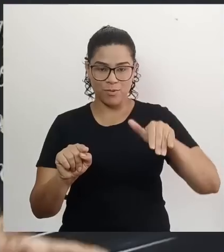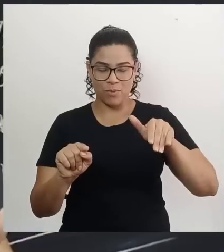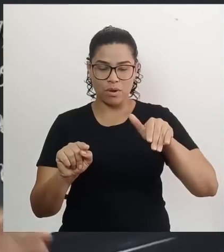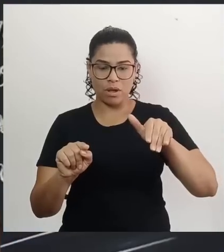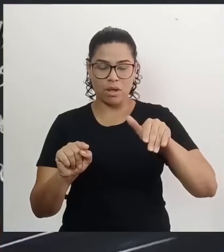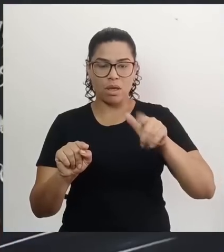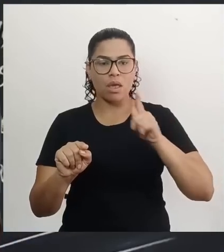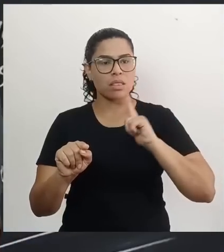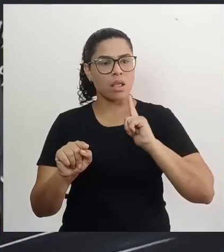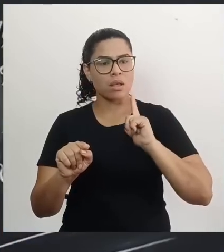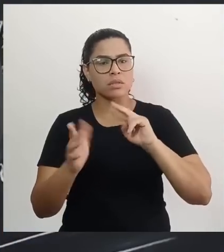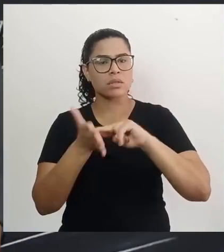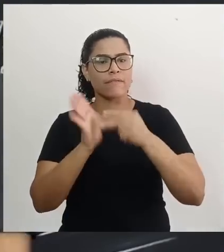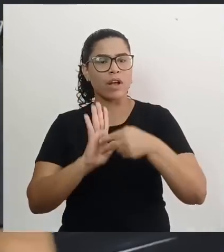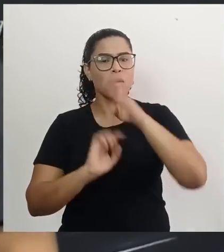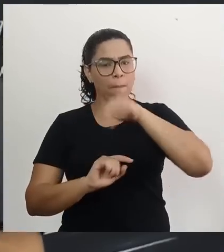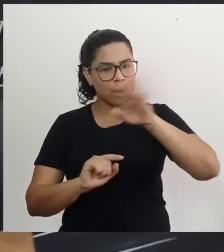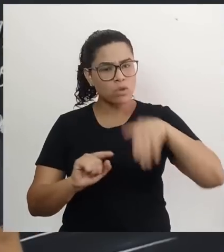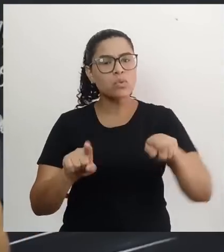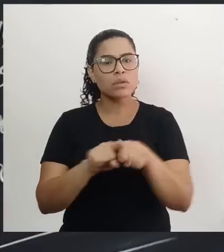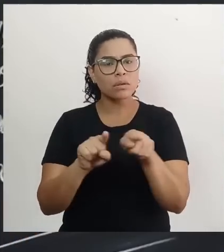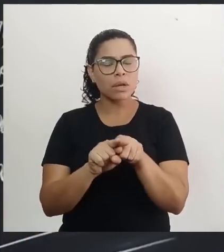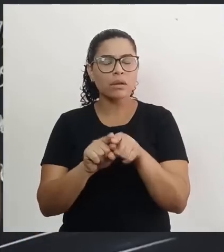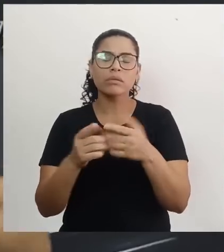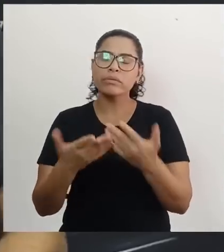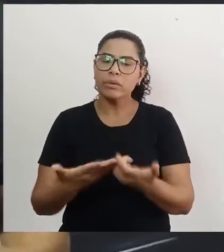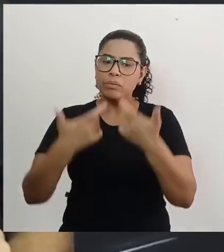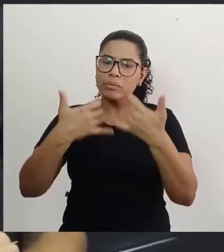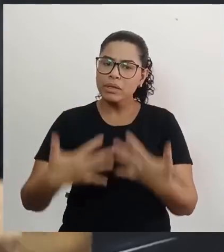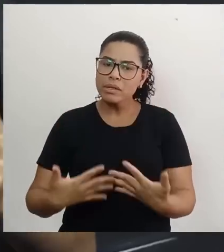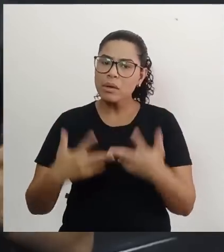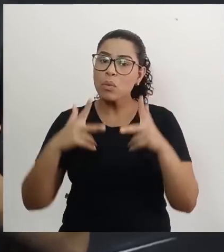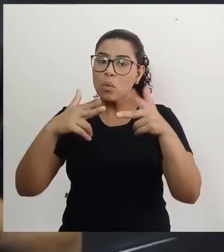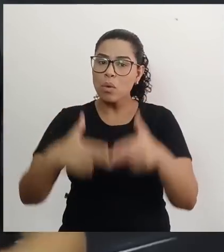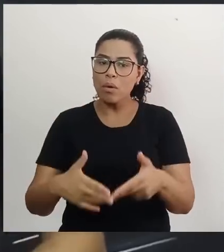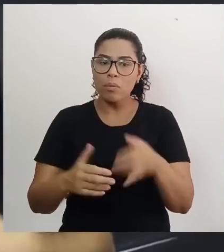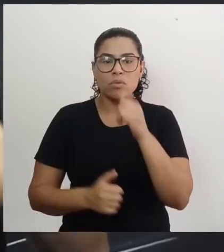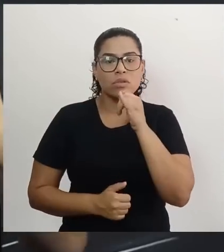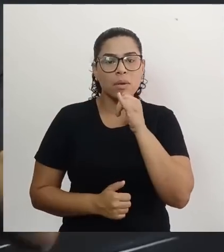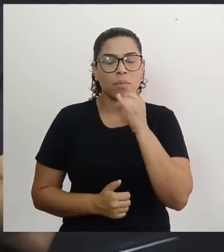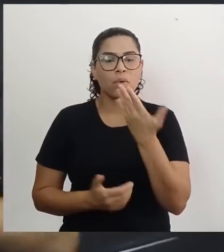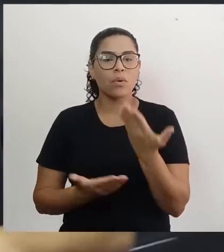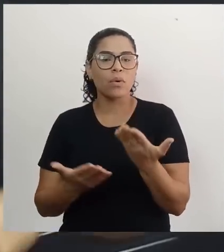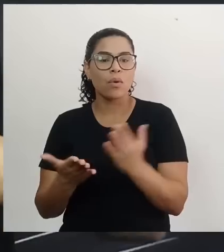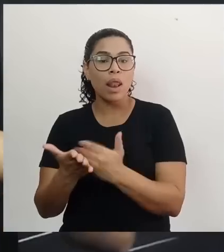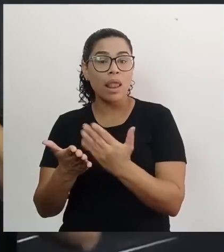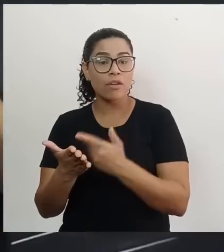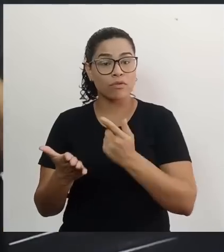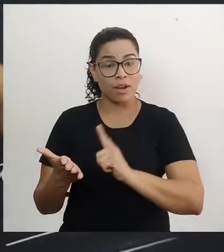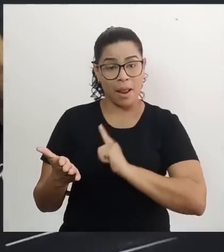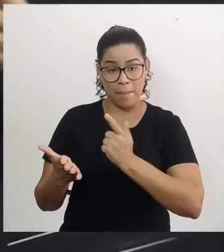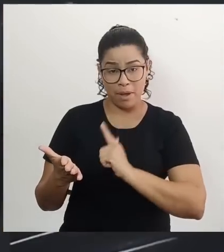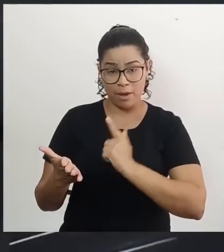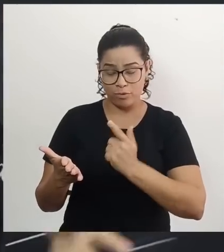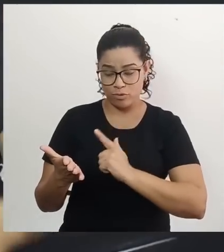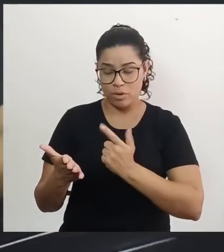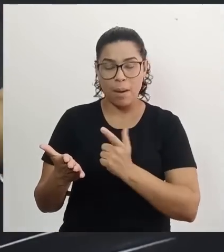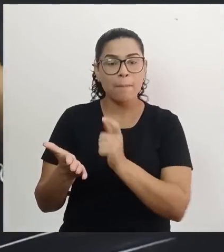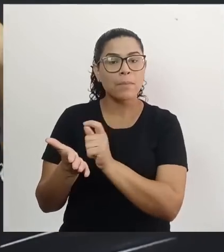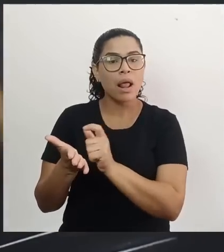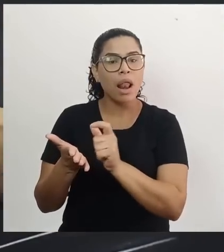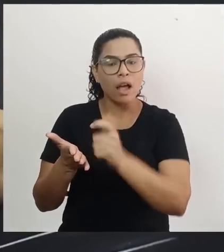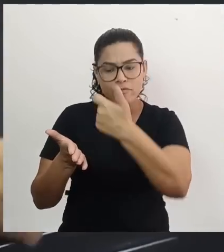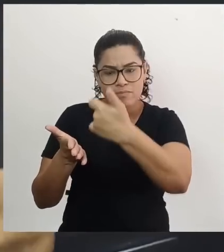a pintura falando sobre ela mesma. A gramática, por exemplo, que é um livro de palavras, um livro composto por